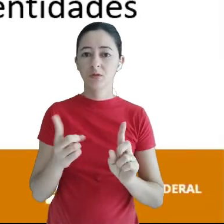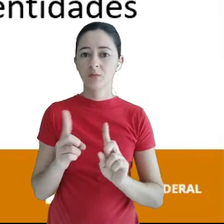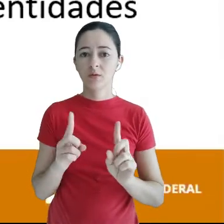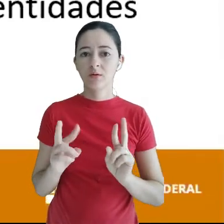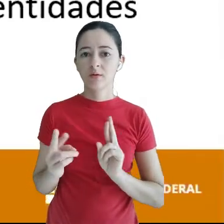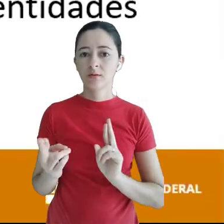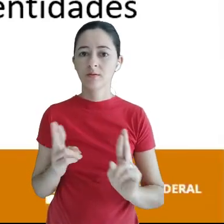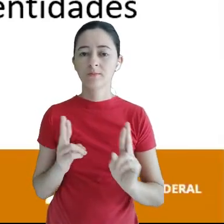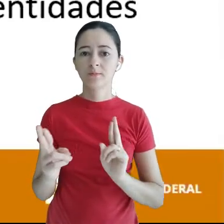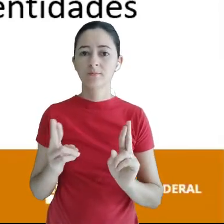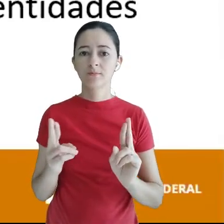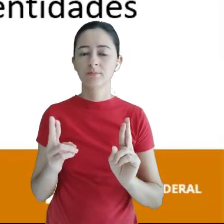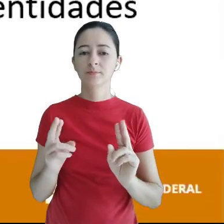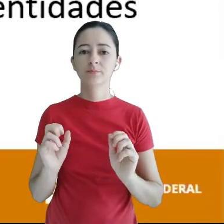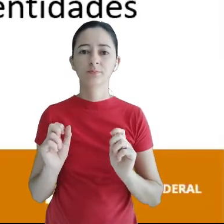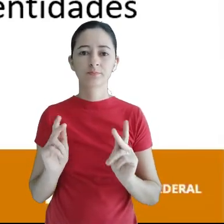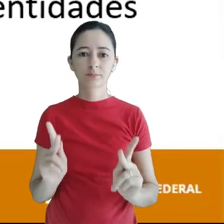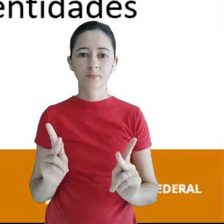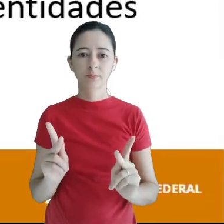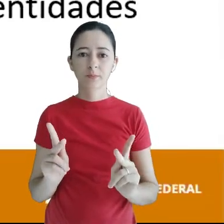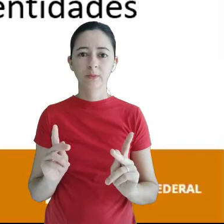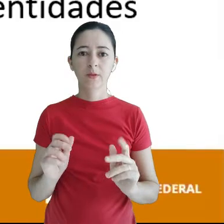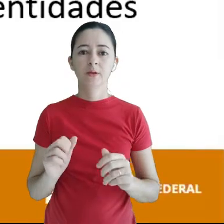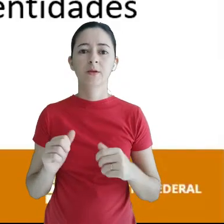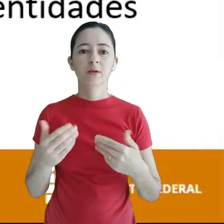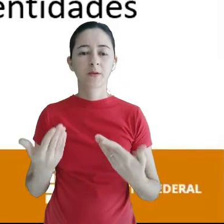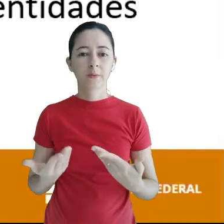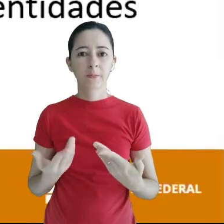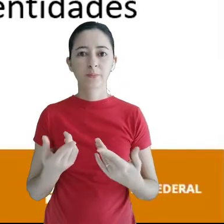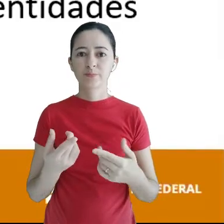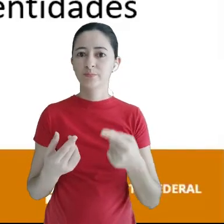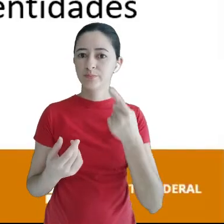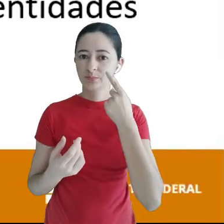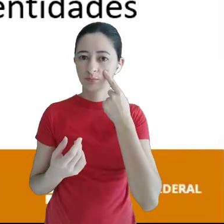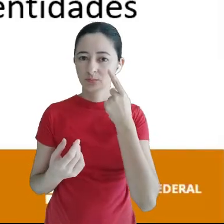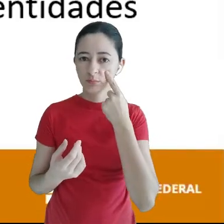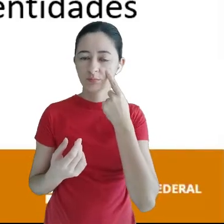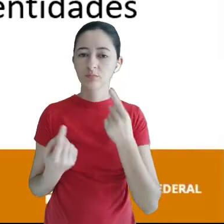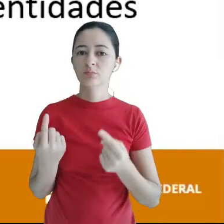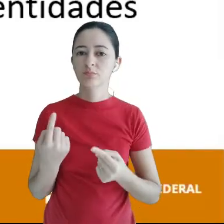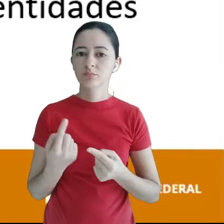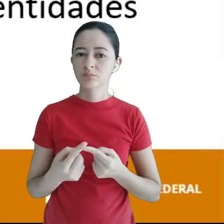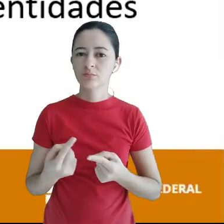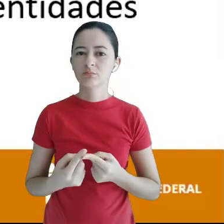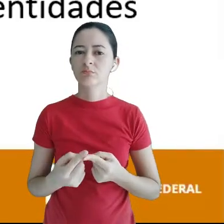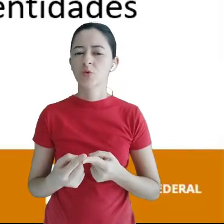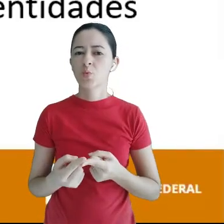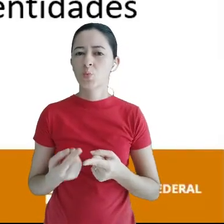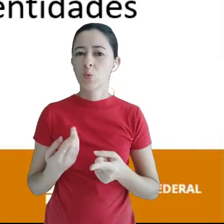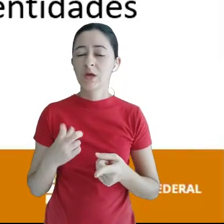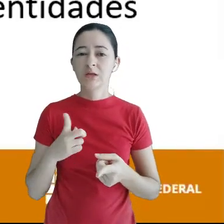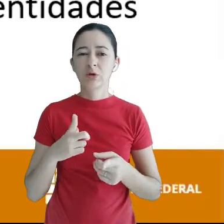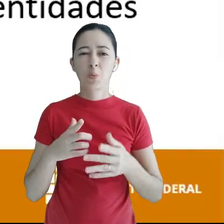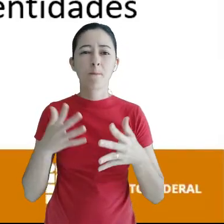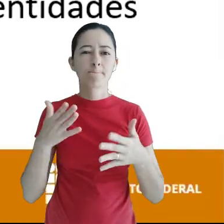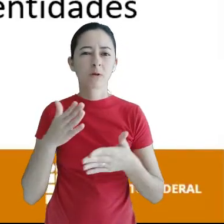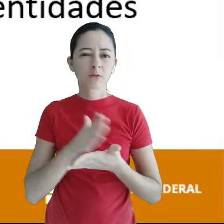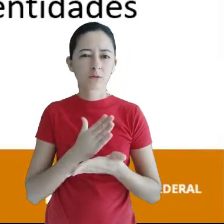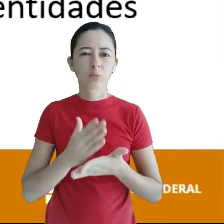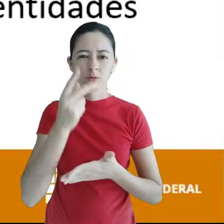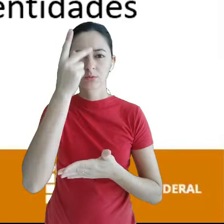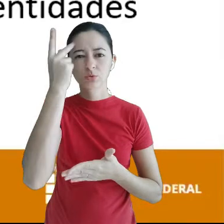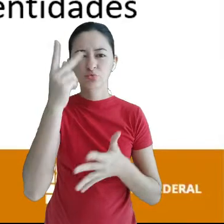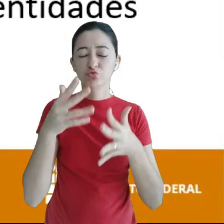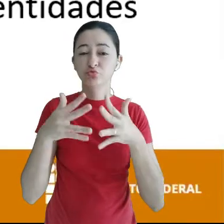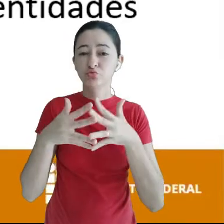relacionam. Ok? Isso aqui é um assunto... Prestem atenção, pessoal. Isso aqui é algo que confunde muito a cabeça de